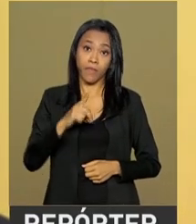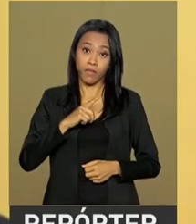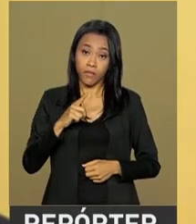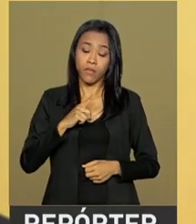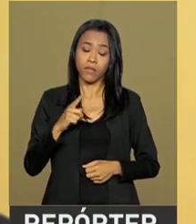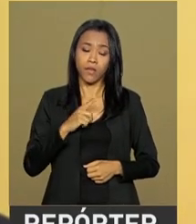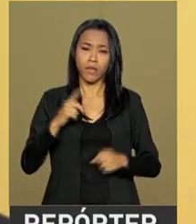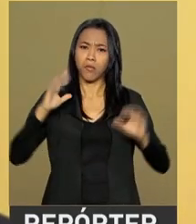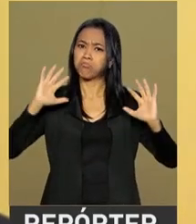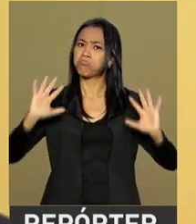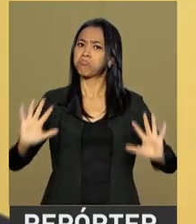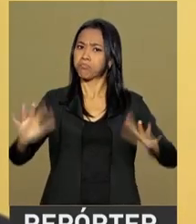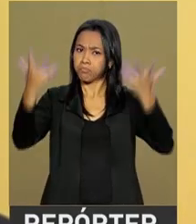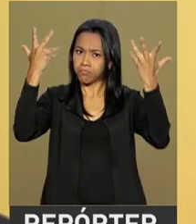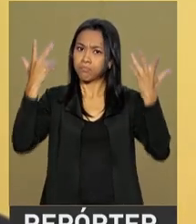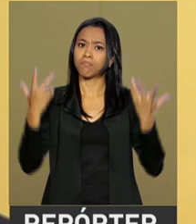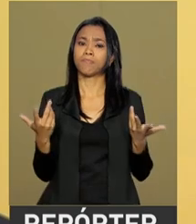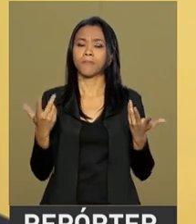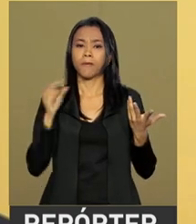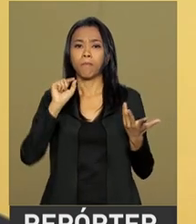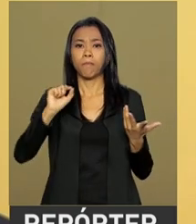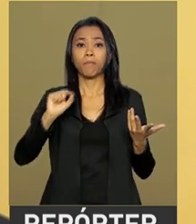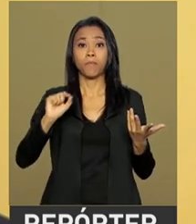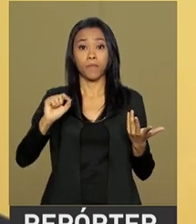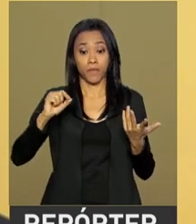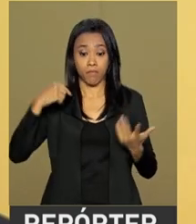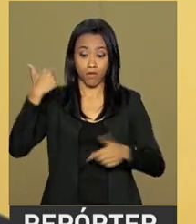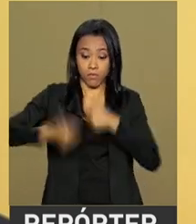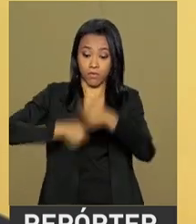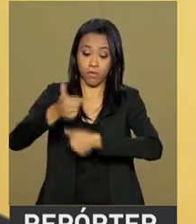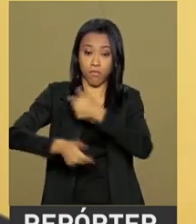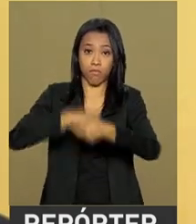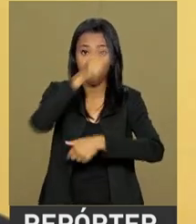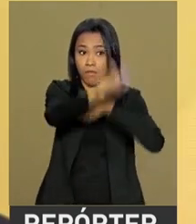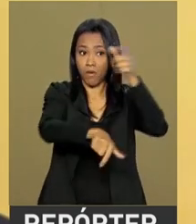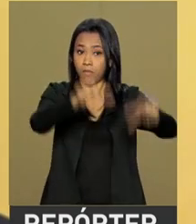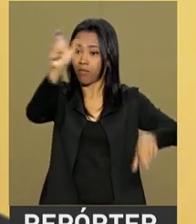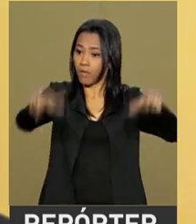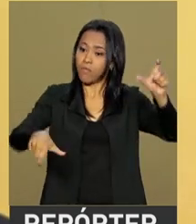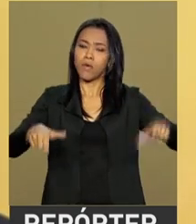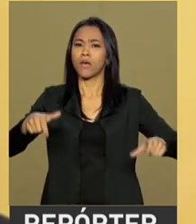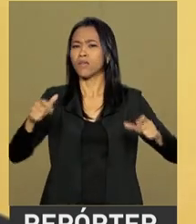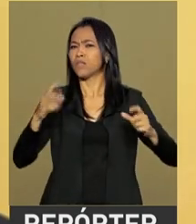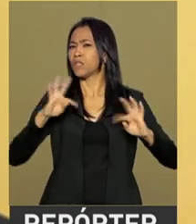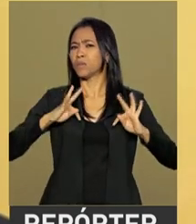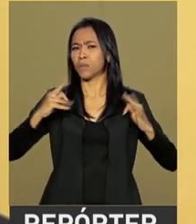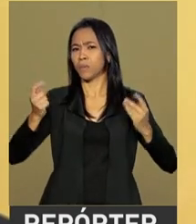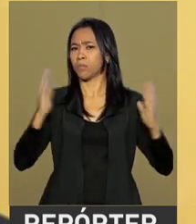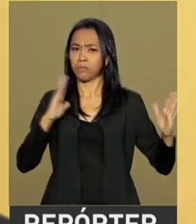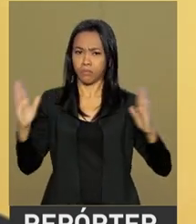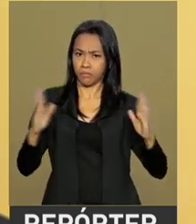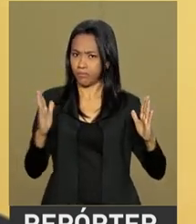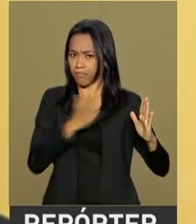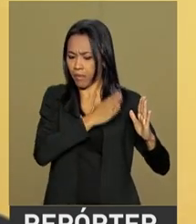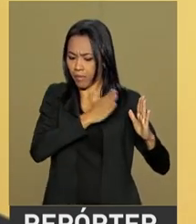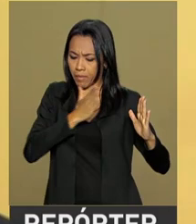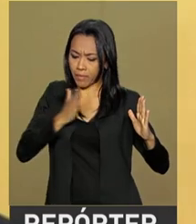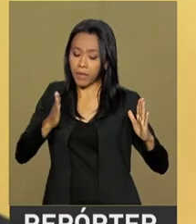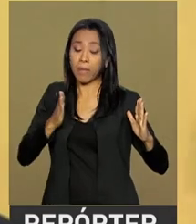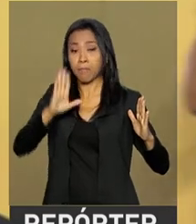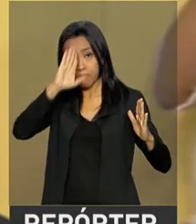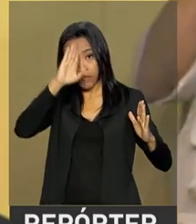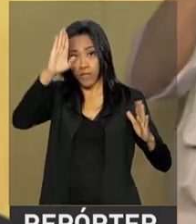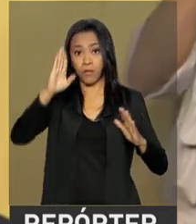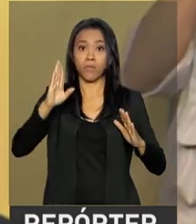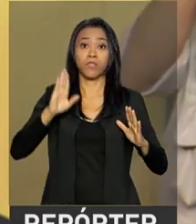comemorar pelo desempenho de seus agricultores em todo o período, mas especialmente no ano